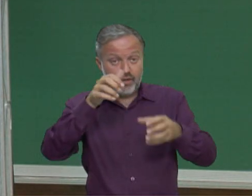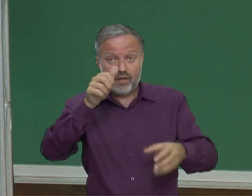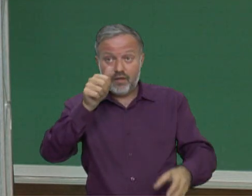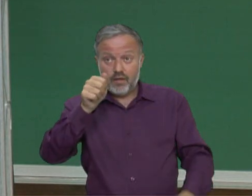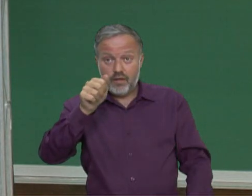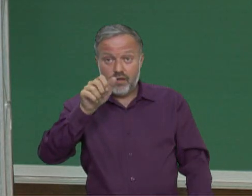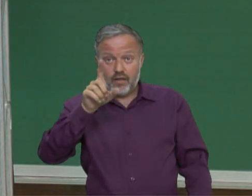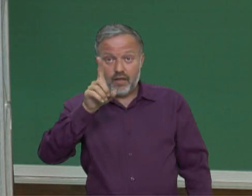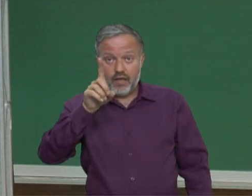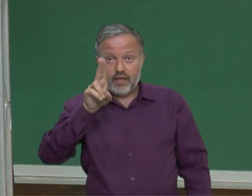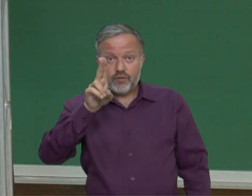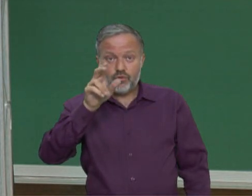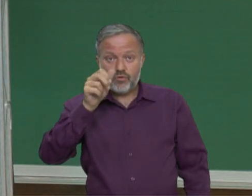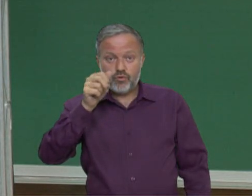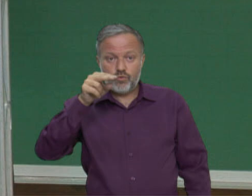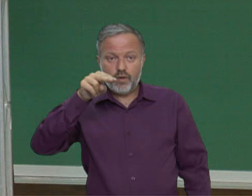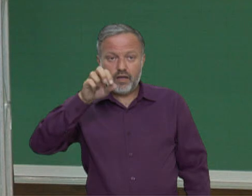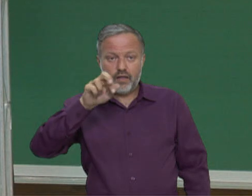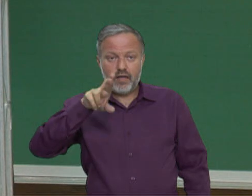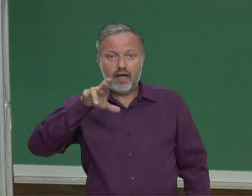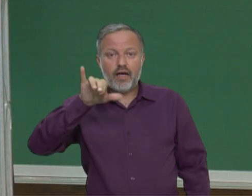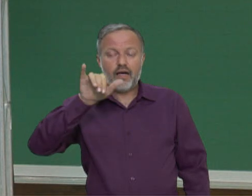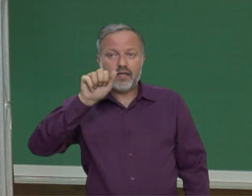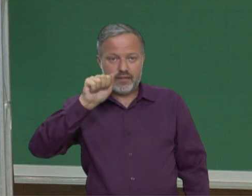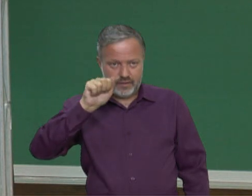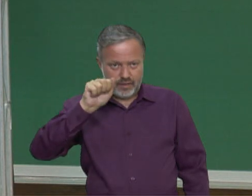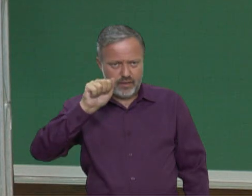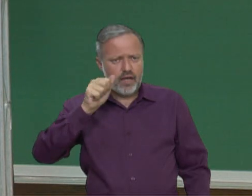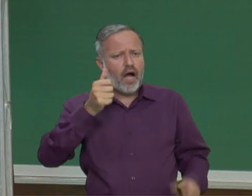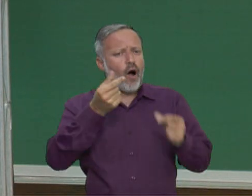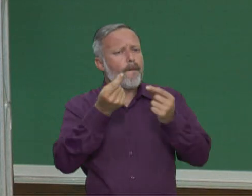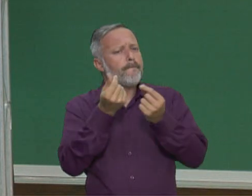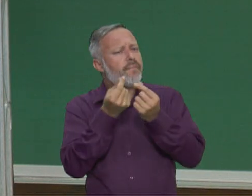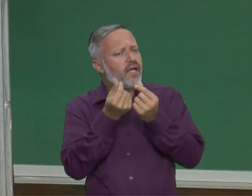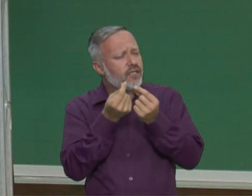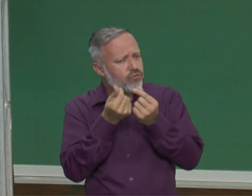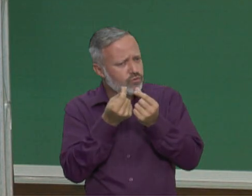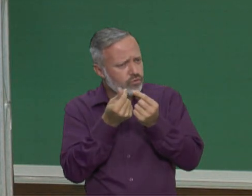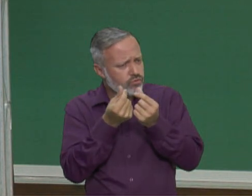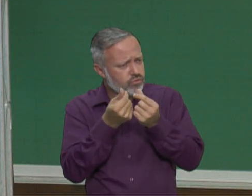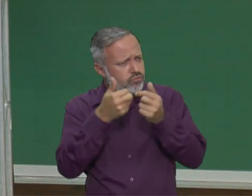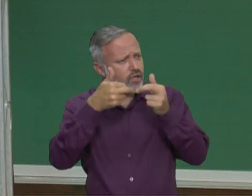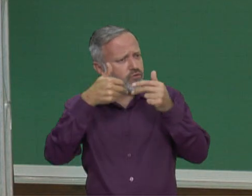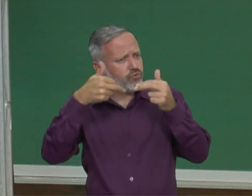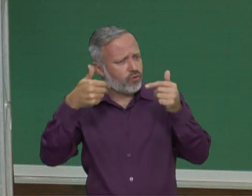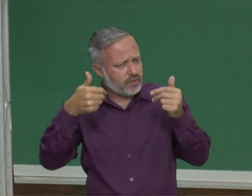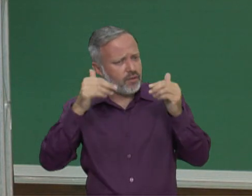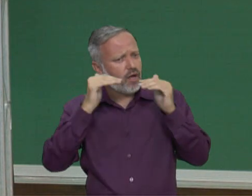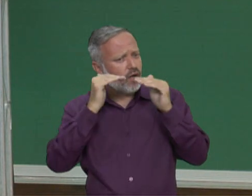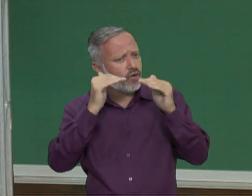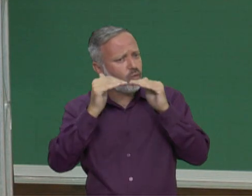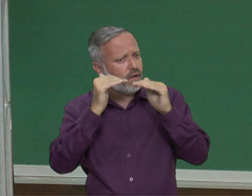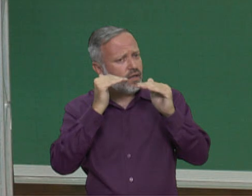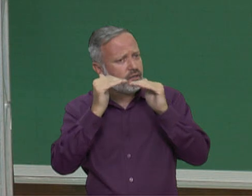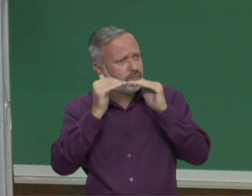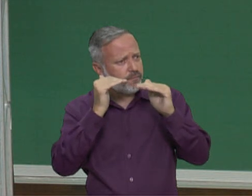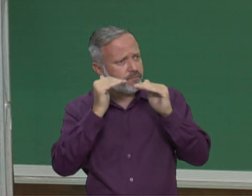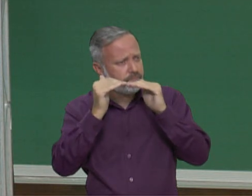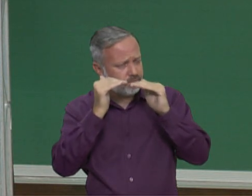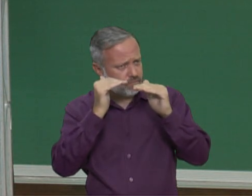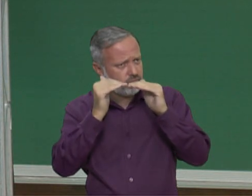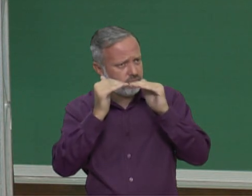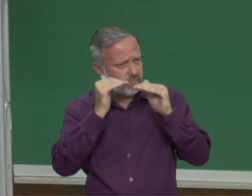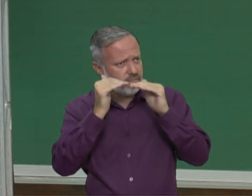relação à tarifa dos produtos desses países se relacionarem de forma iguais em relação